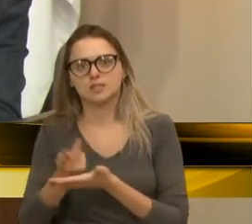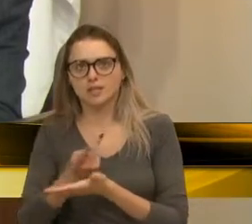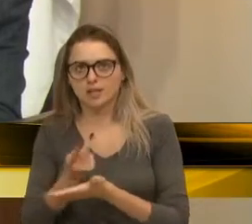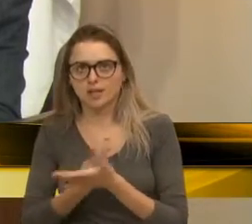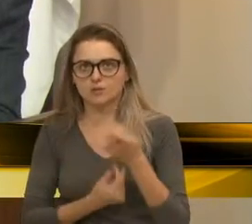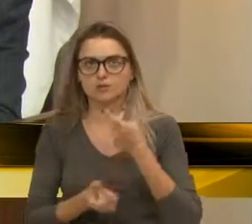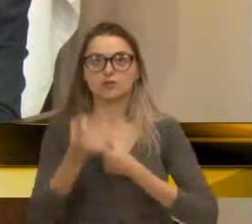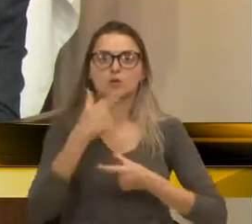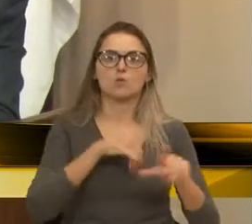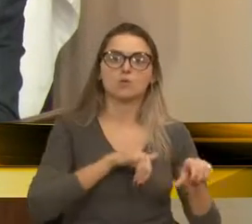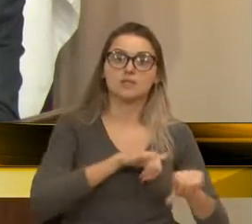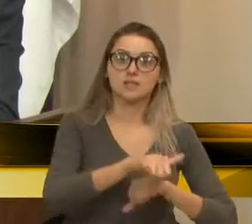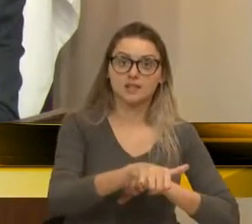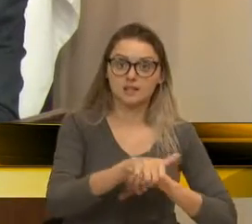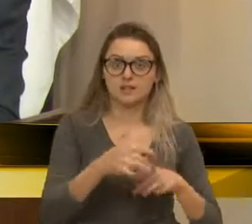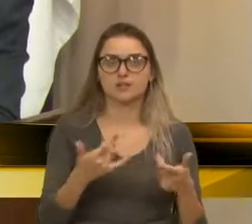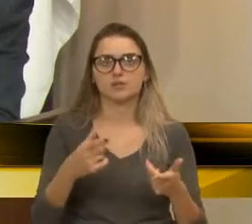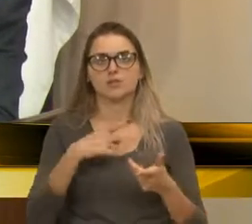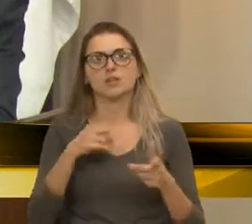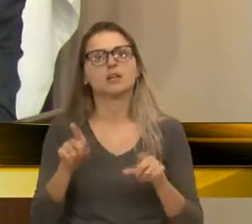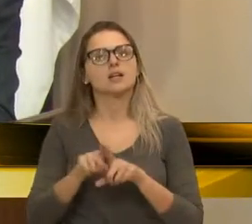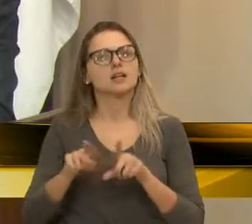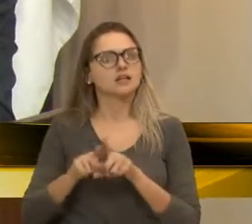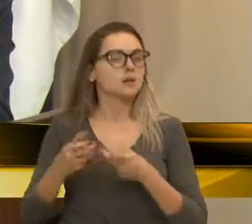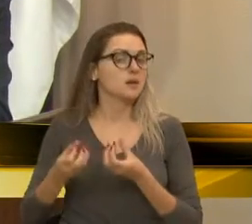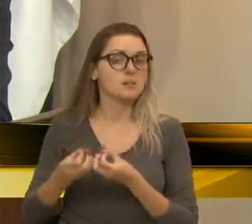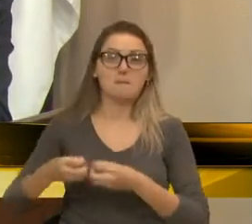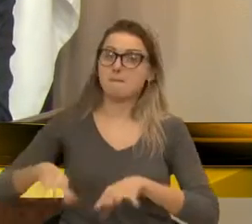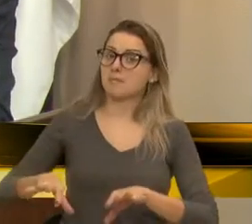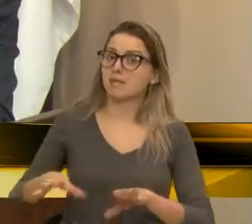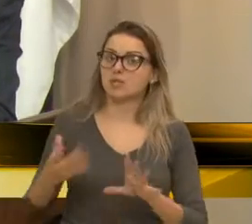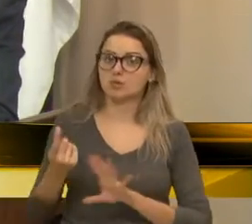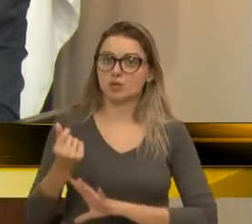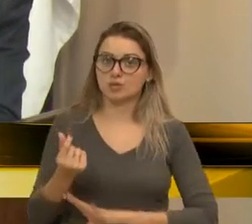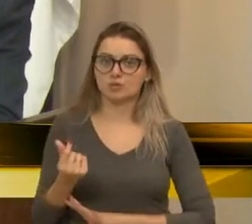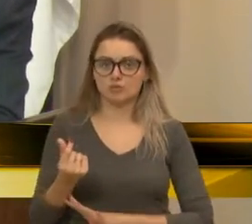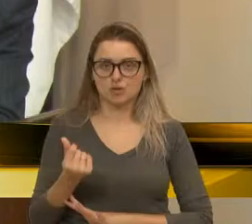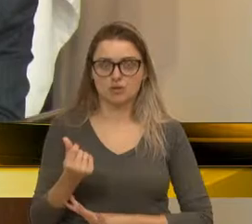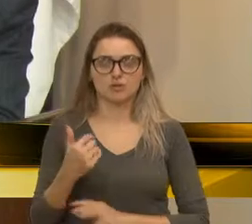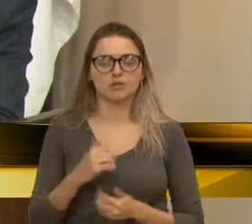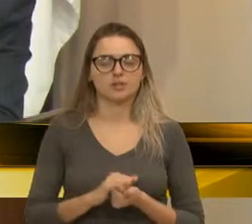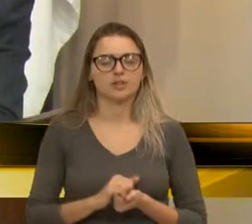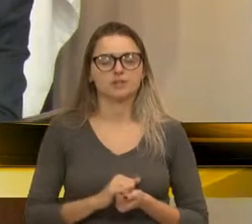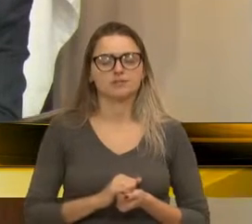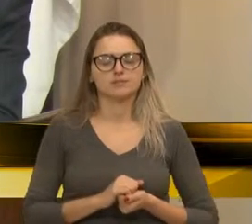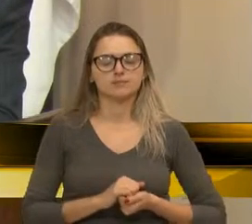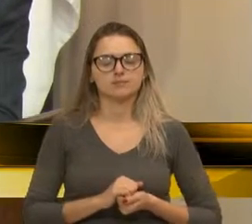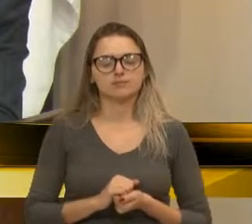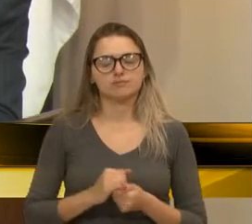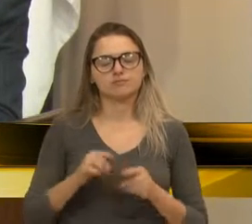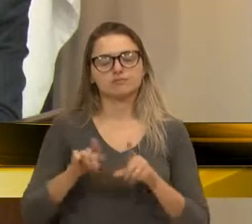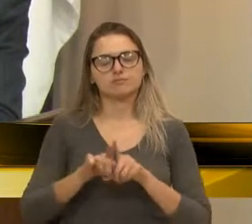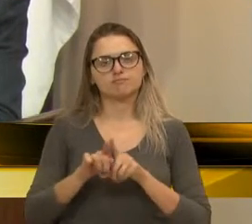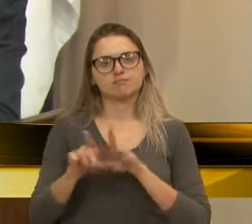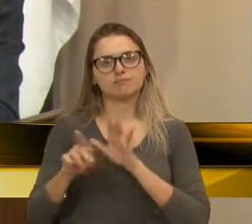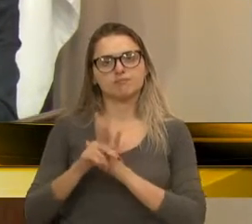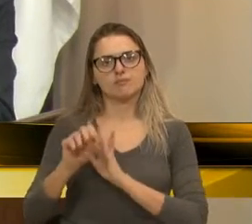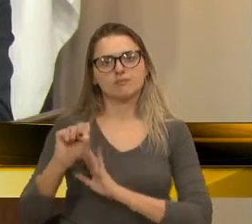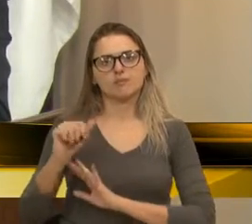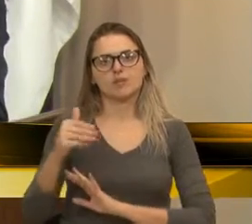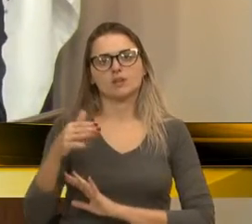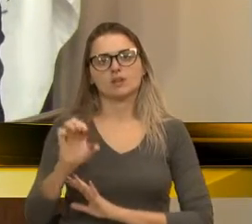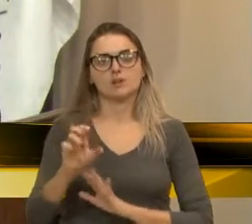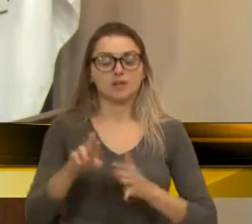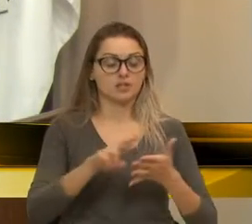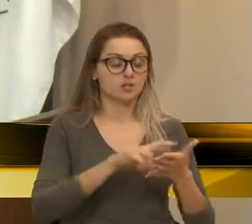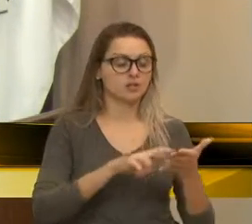possíveis fraudes, inclusive desperdícios com relação à autarquia. E neste